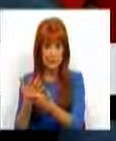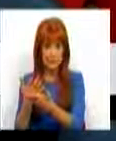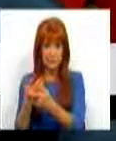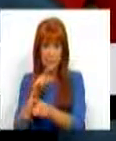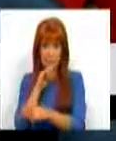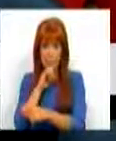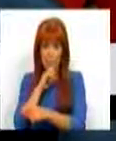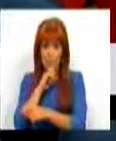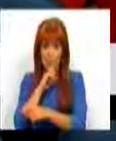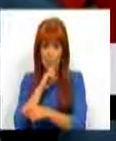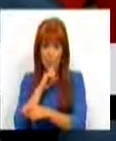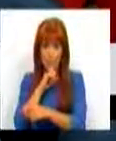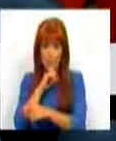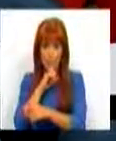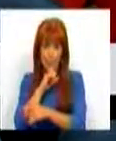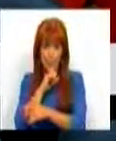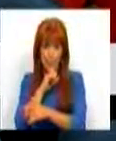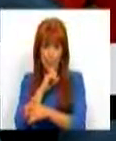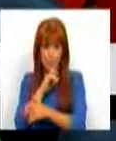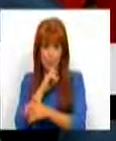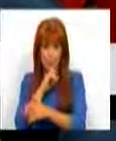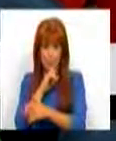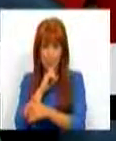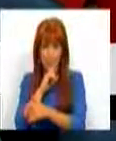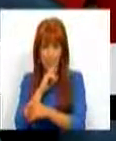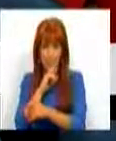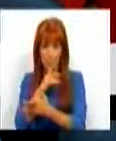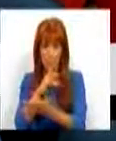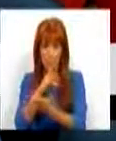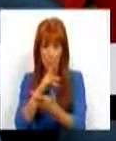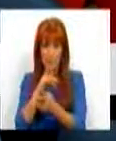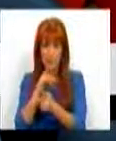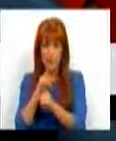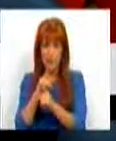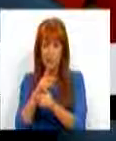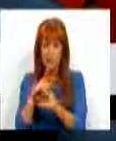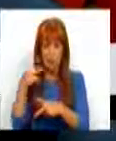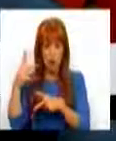Pode-nos indicar perspectivas de prazo